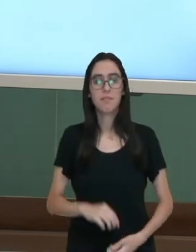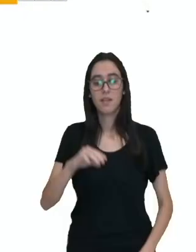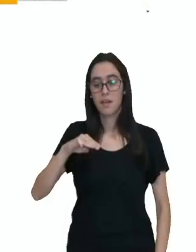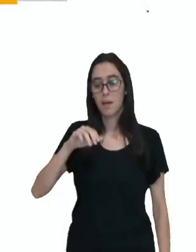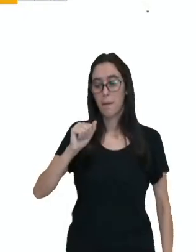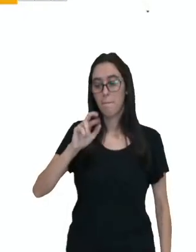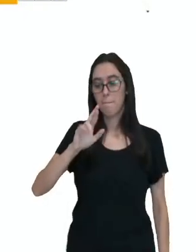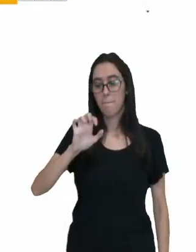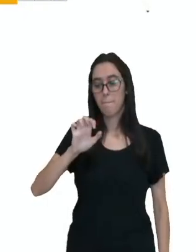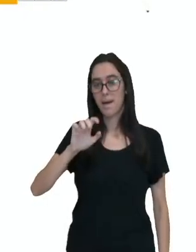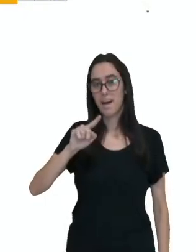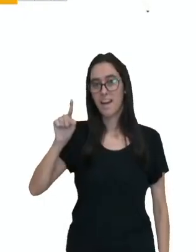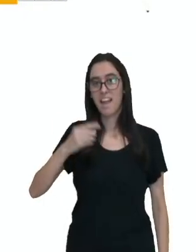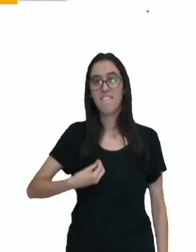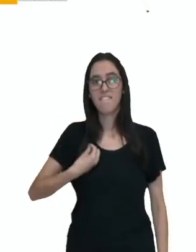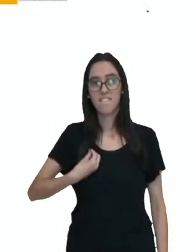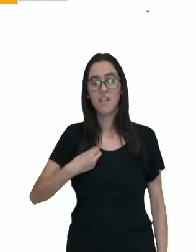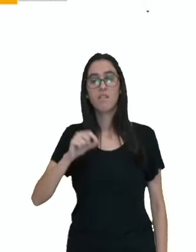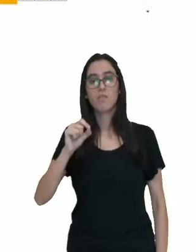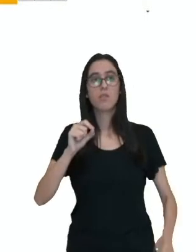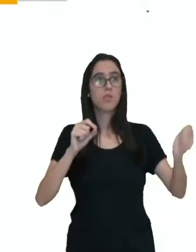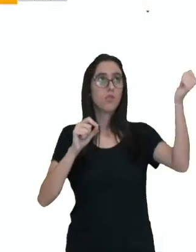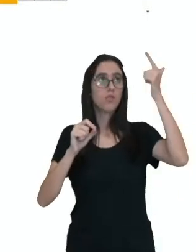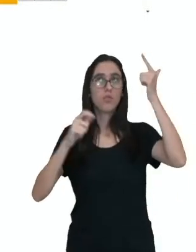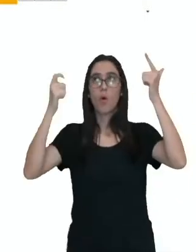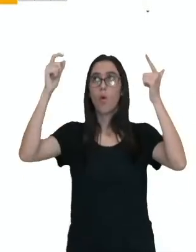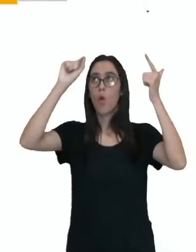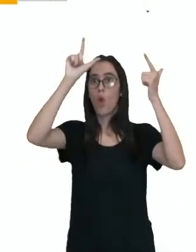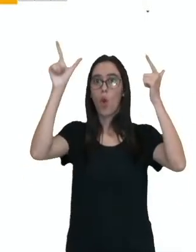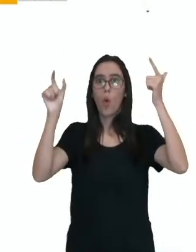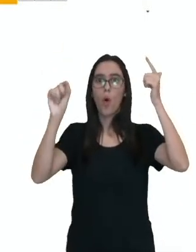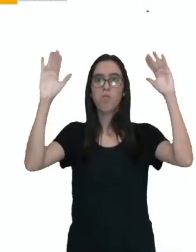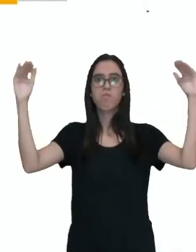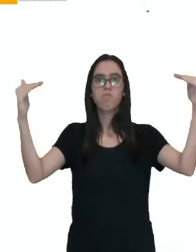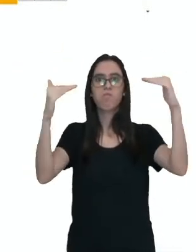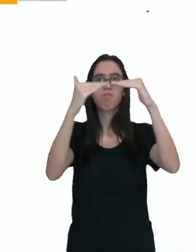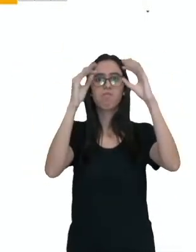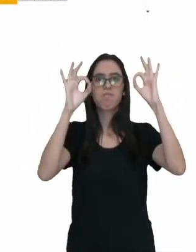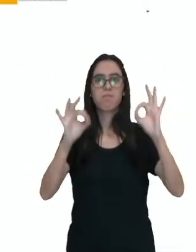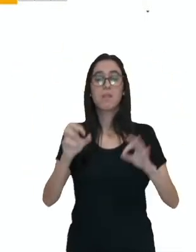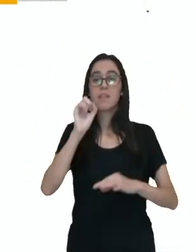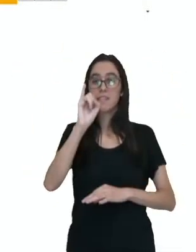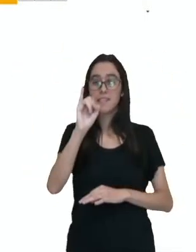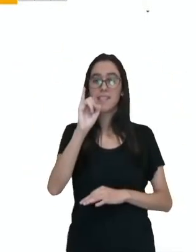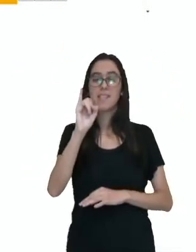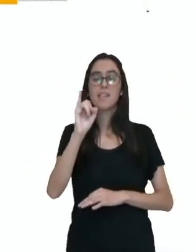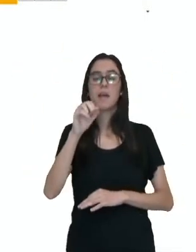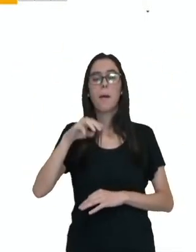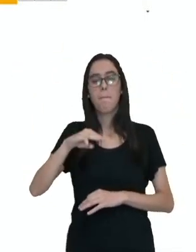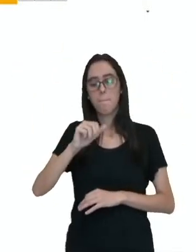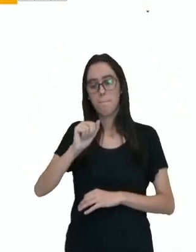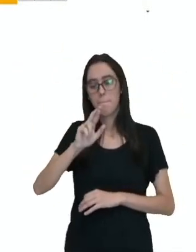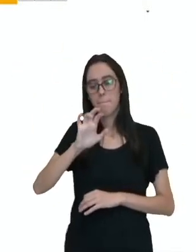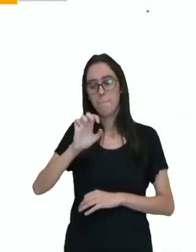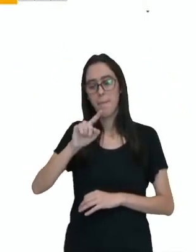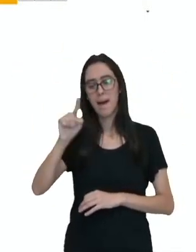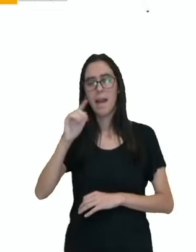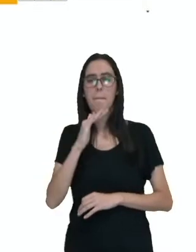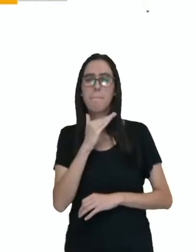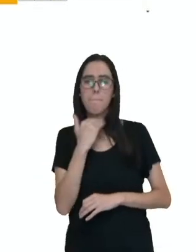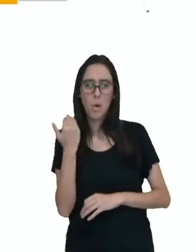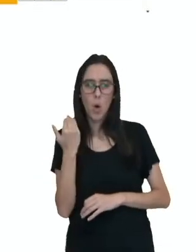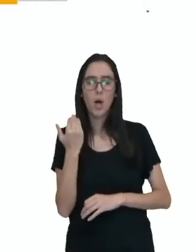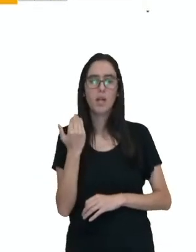forças gravitacionais do Sol e da Lua estão no mesmo sentido. Na maré morta, essas forças, né, as forças maré provocadas pelo Sol e a Lua,